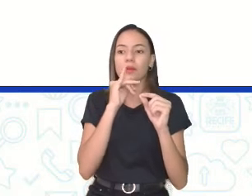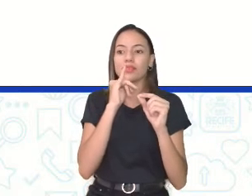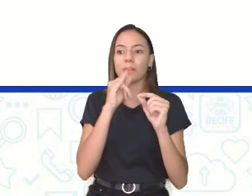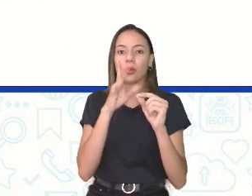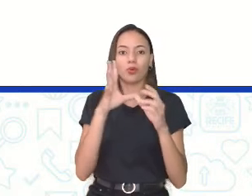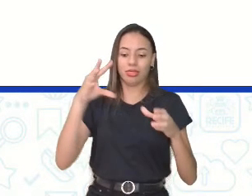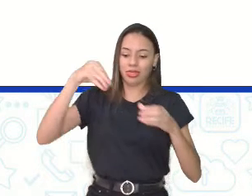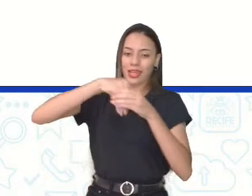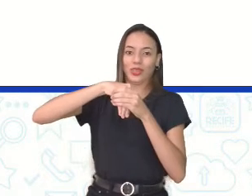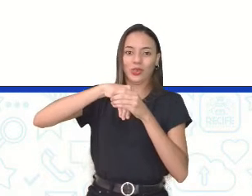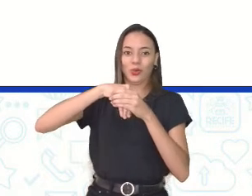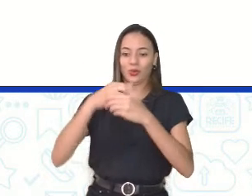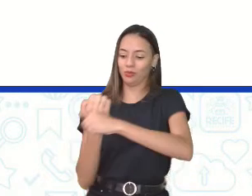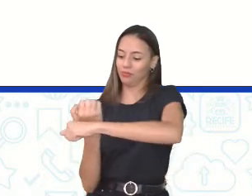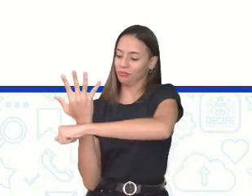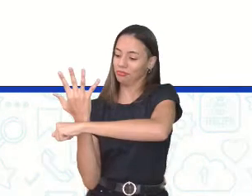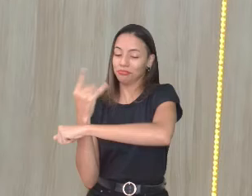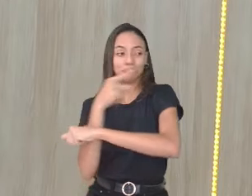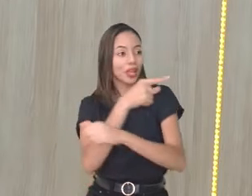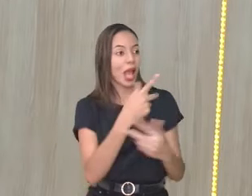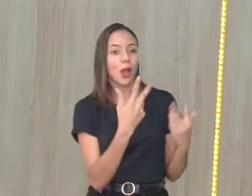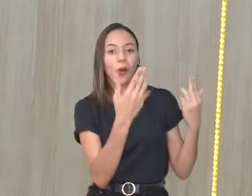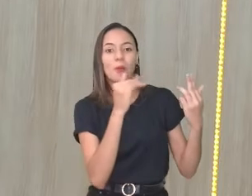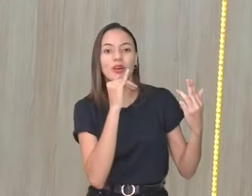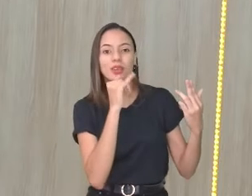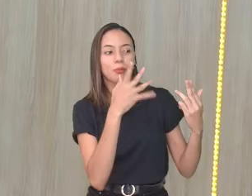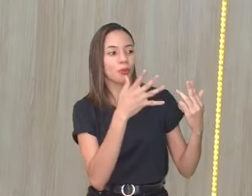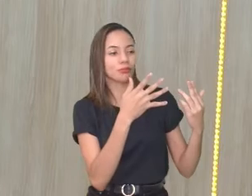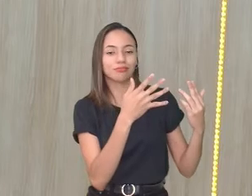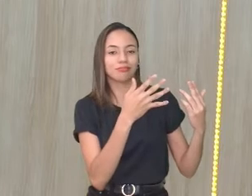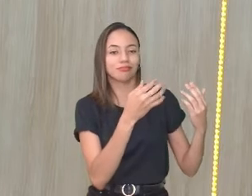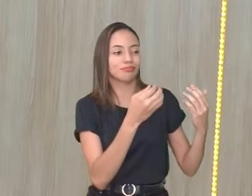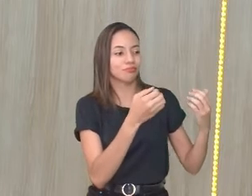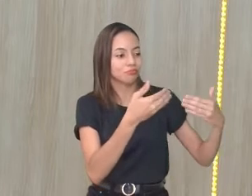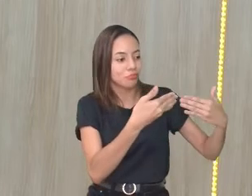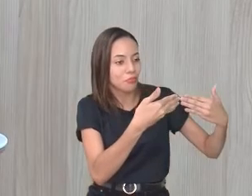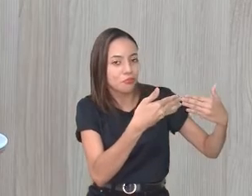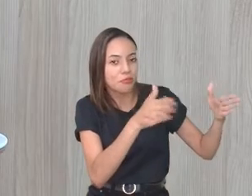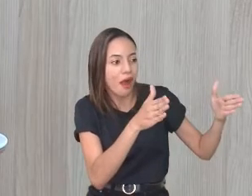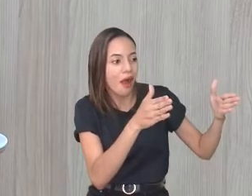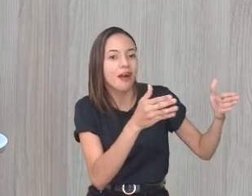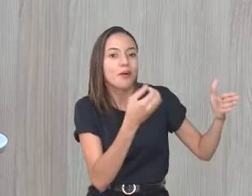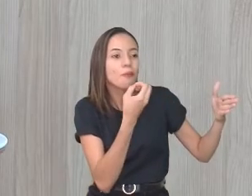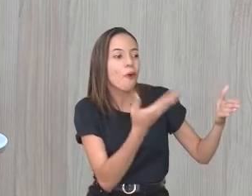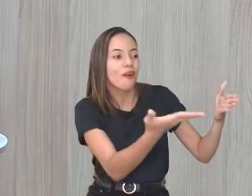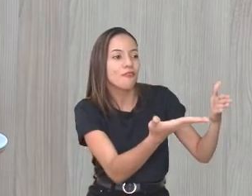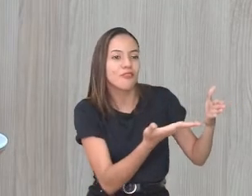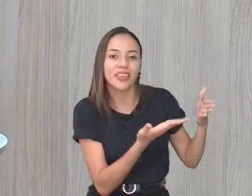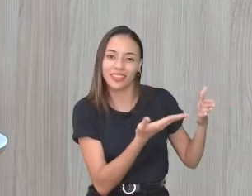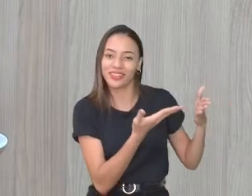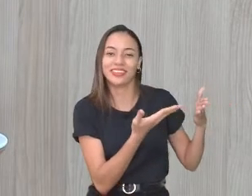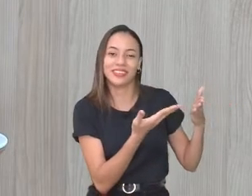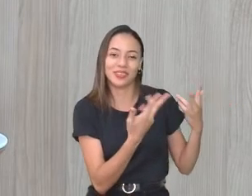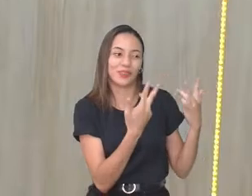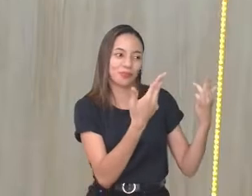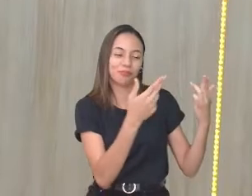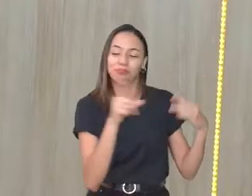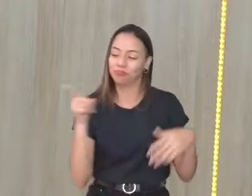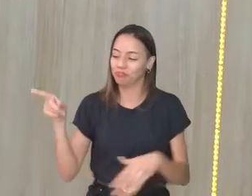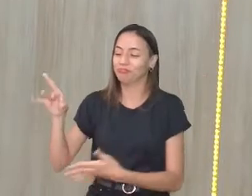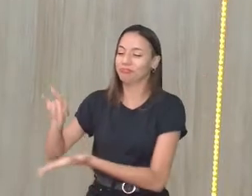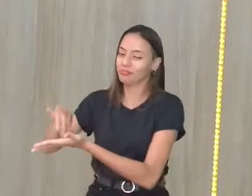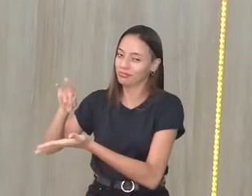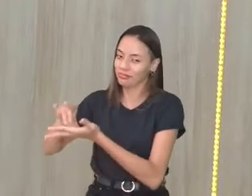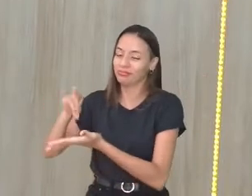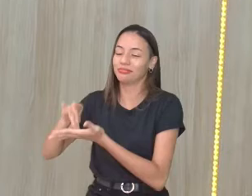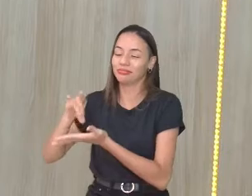né? Exatamente. Olha essa professora, meu Deus do céu. Portão de boas-vindas, vê mesmo. É isso aí,